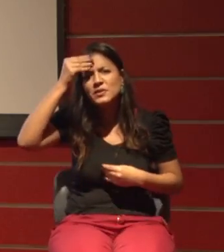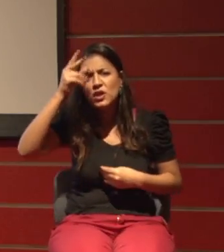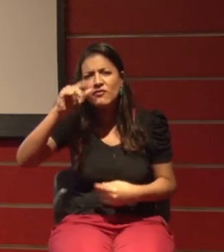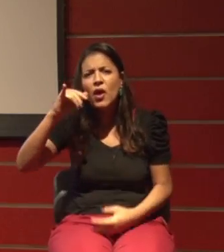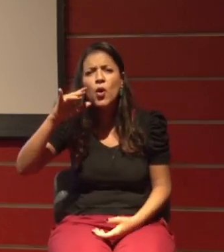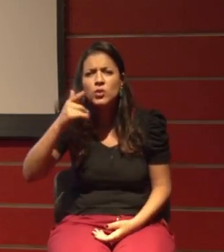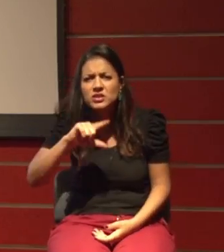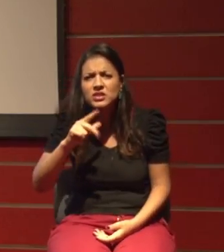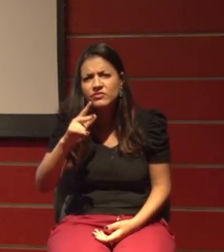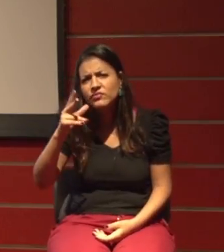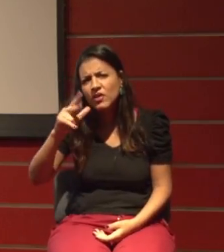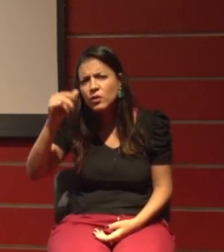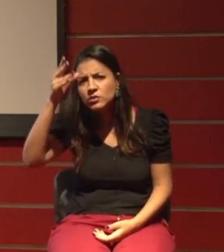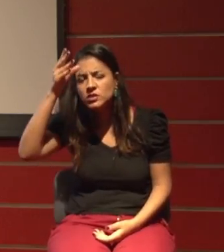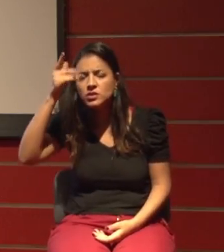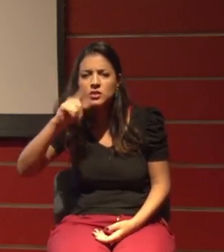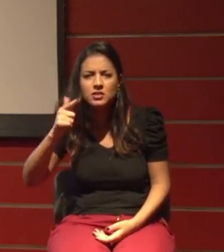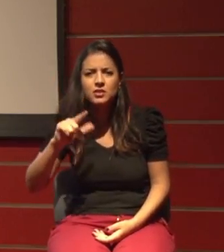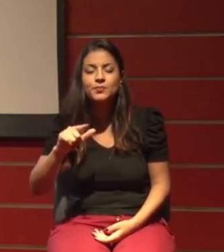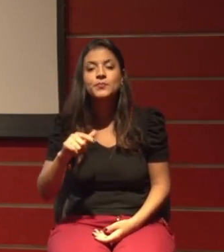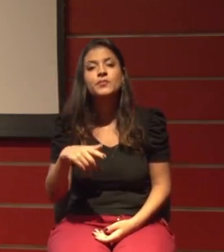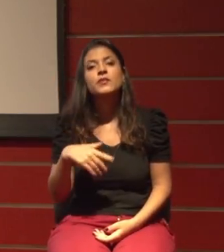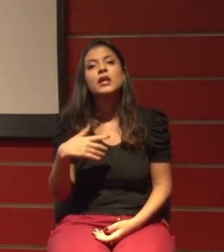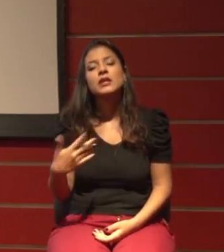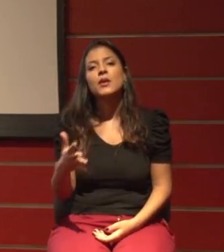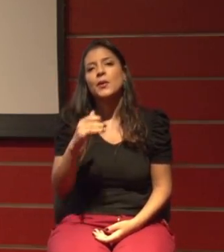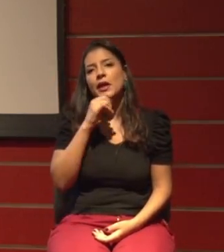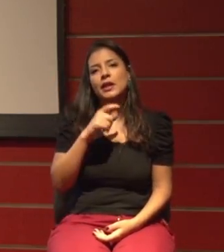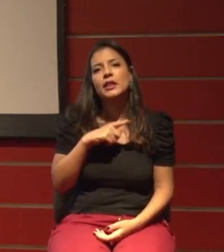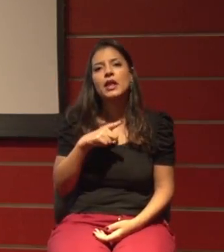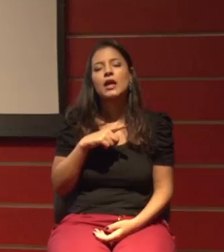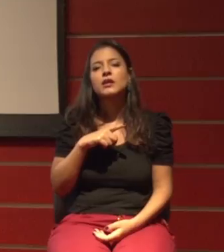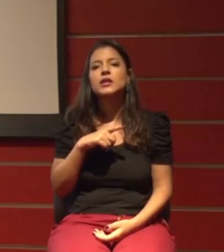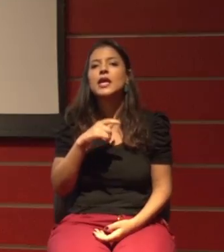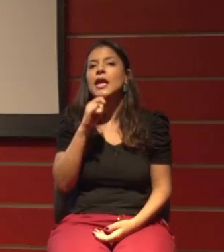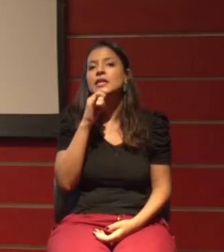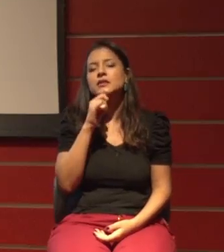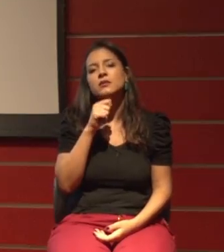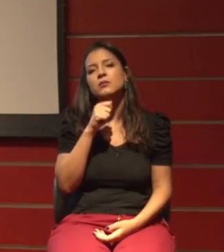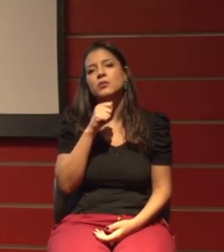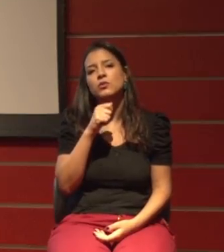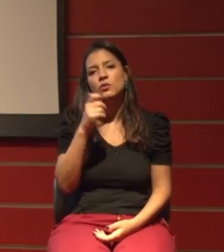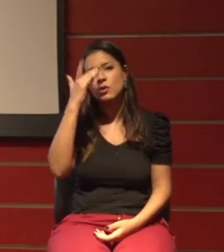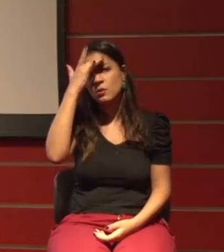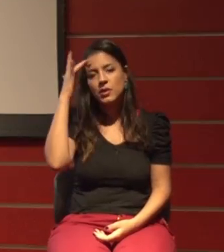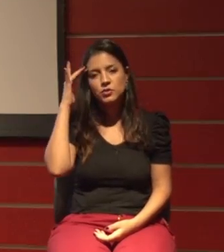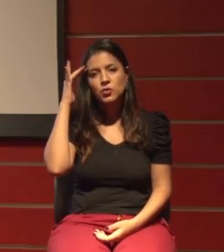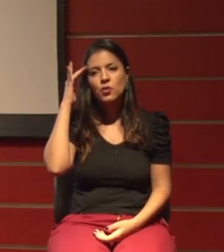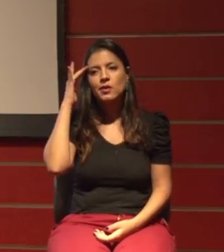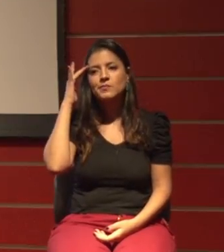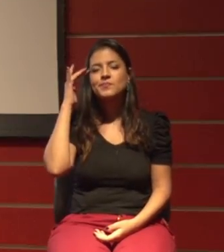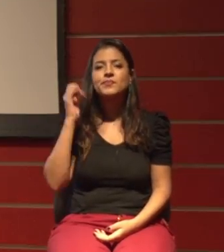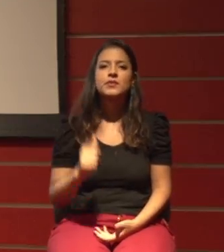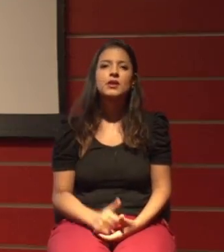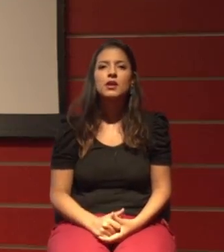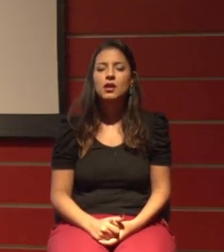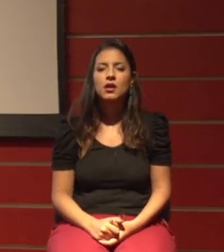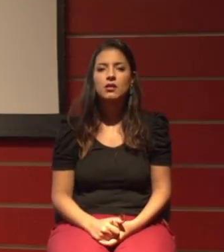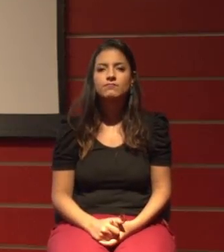aí Eh Ou seja naquele por exemplo alguém que que